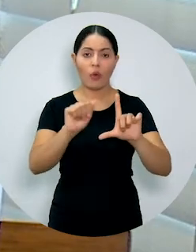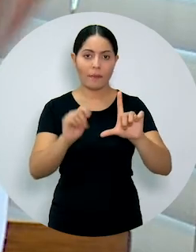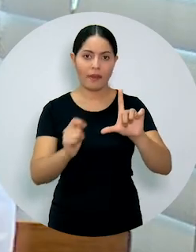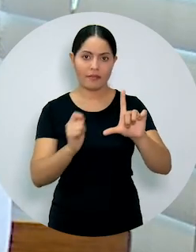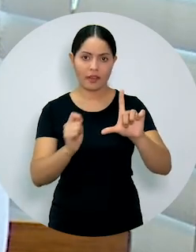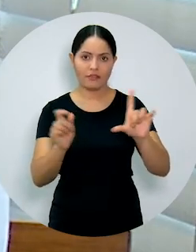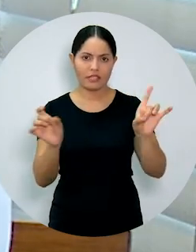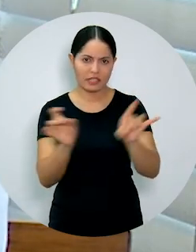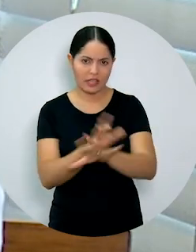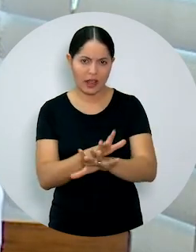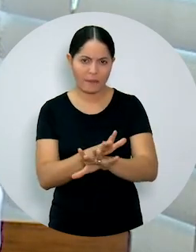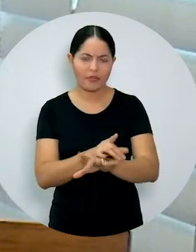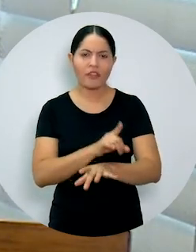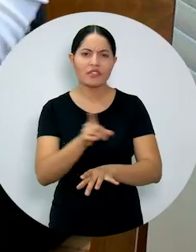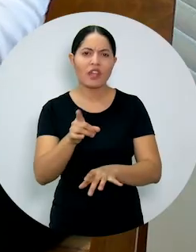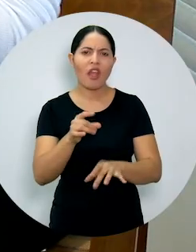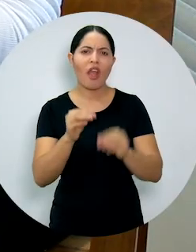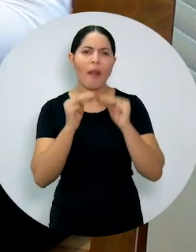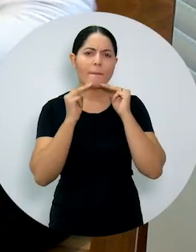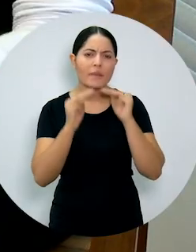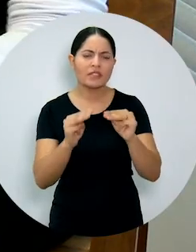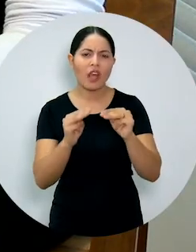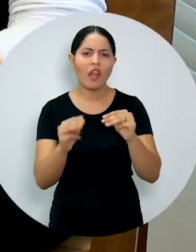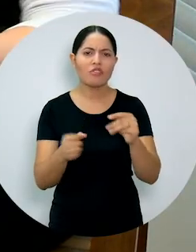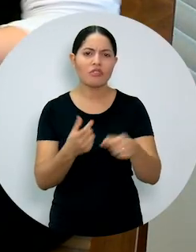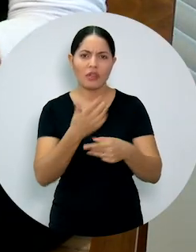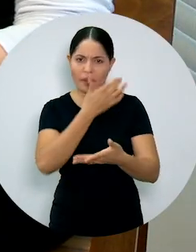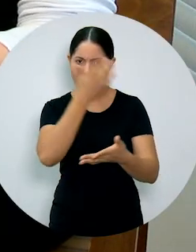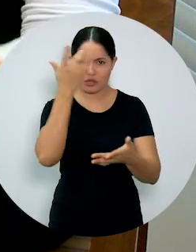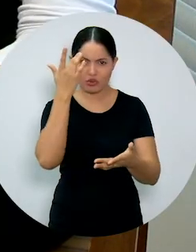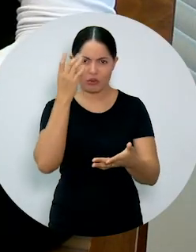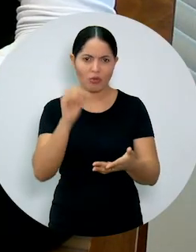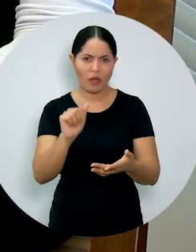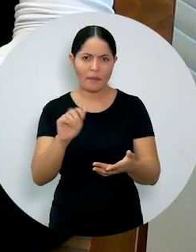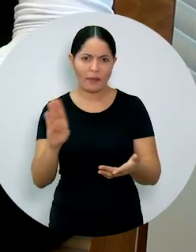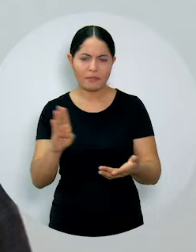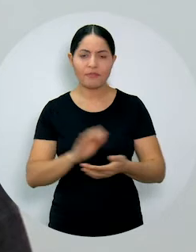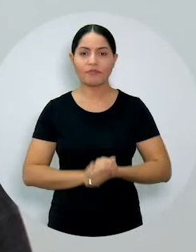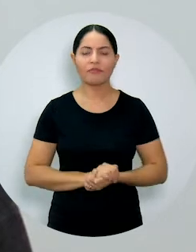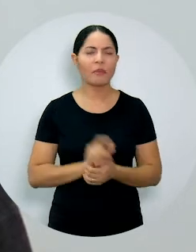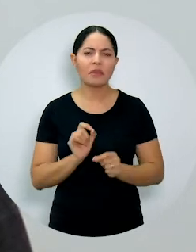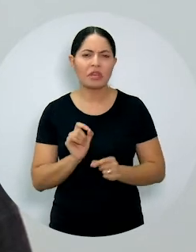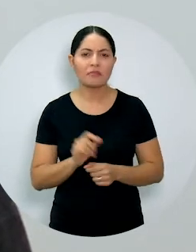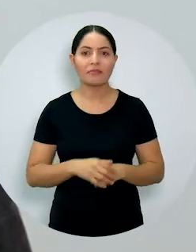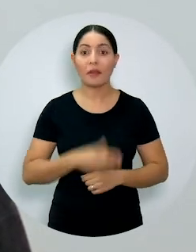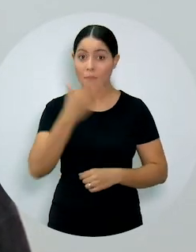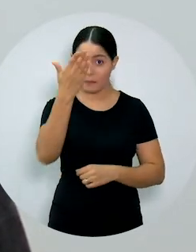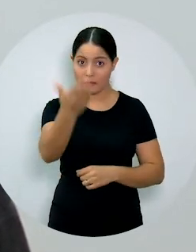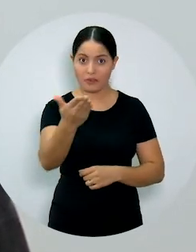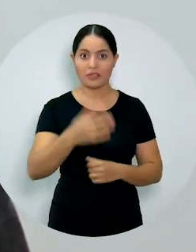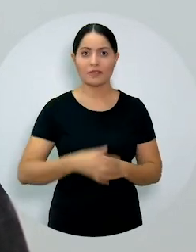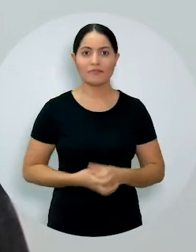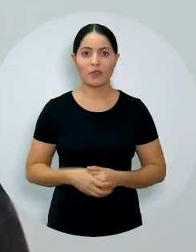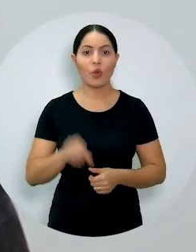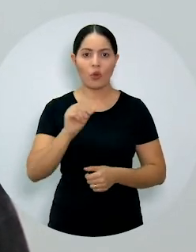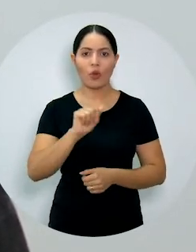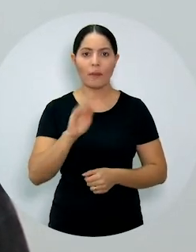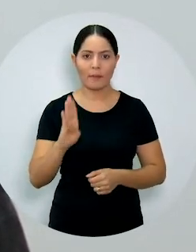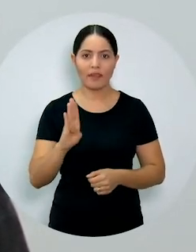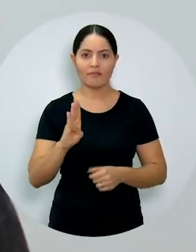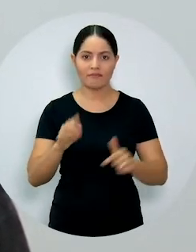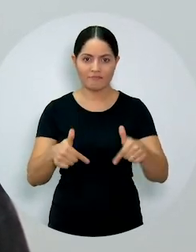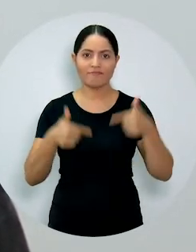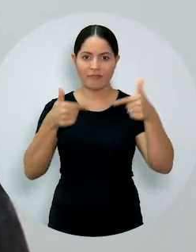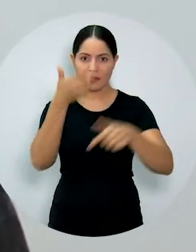deixar um recado para quem está assistindo a gente que ainda se questiona para o que serve a OAB. A OAB serve para você. A OAB